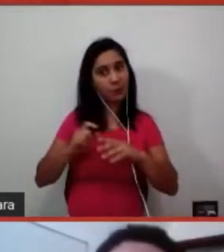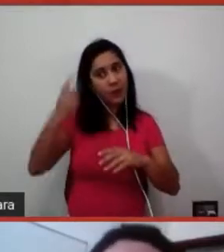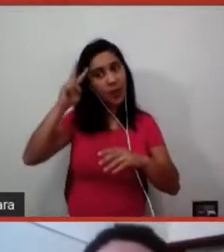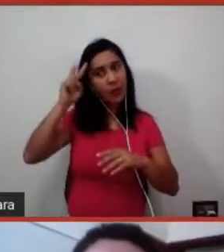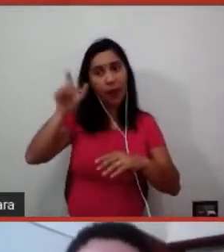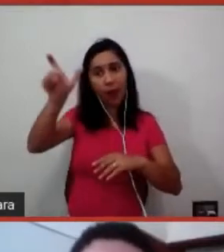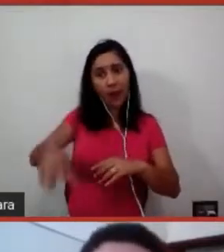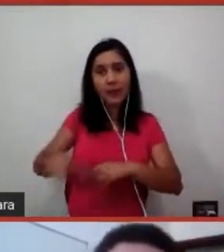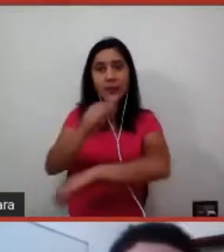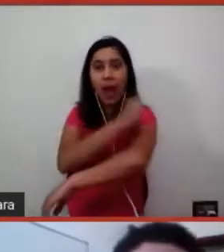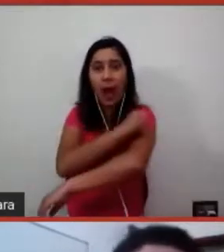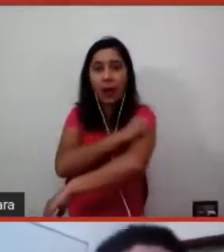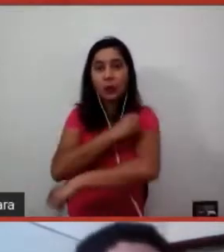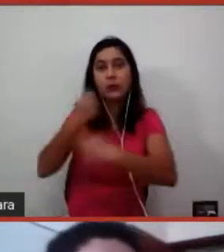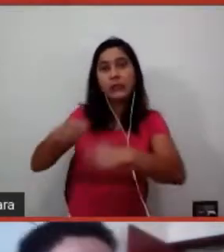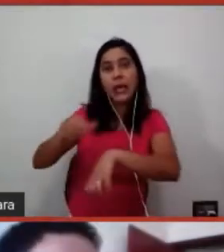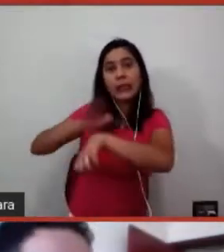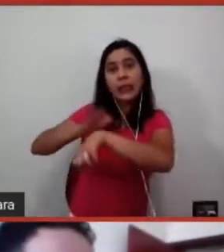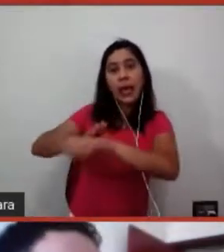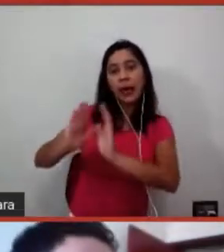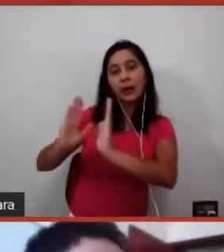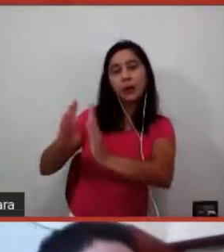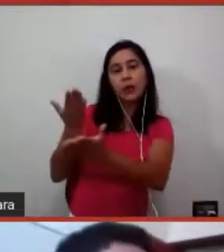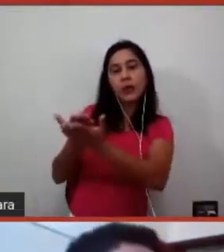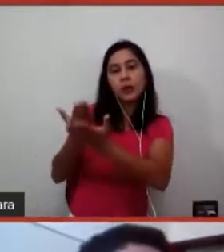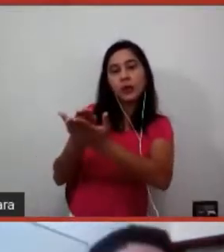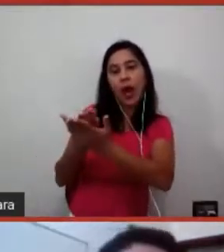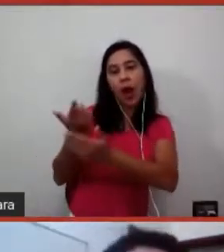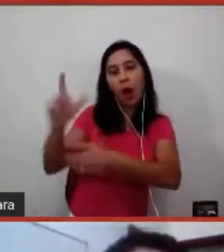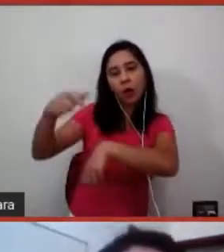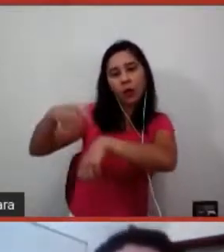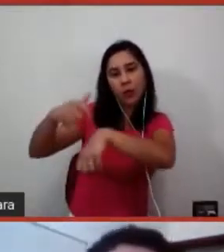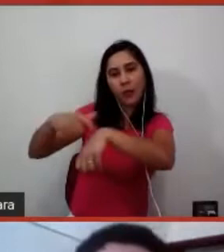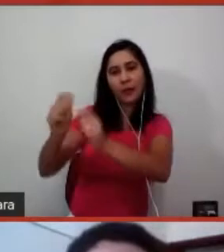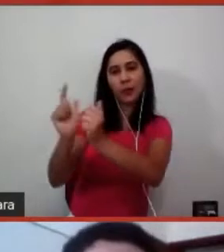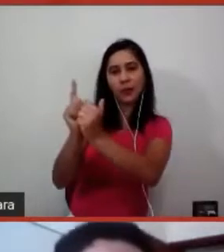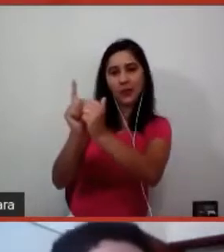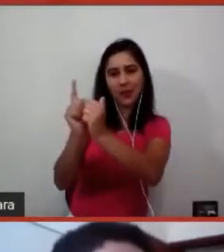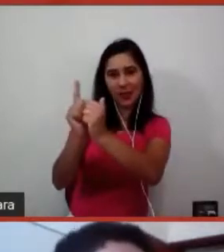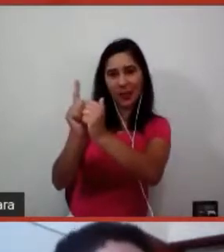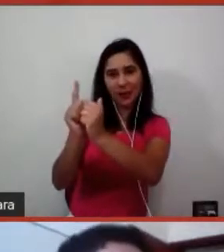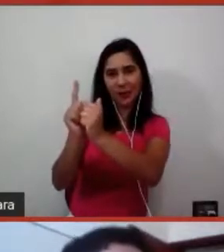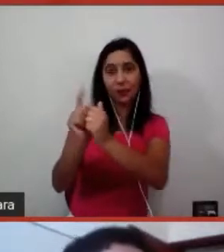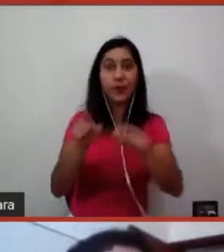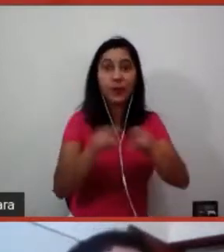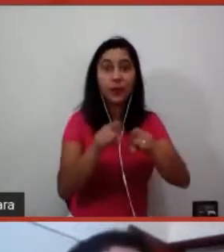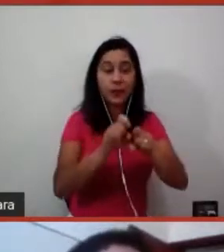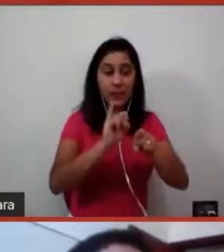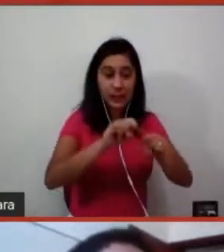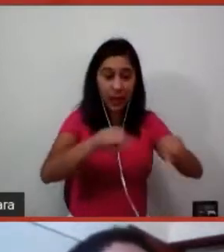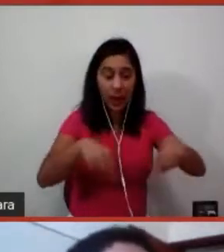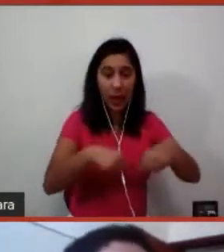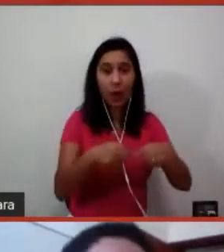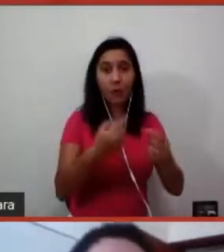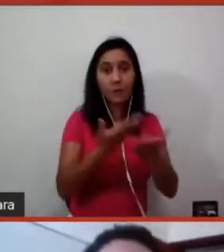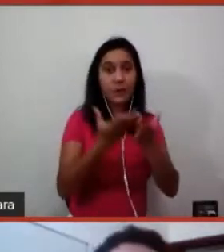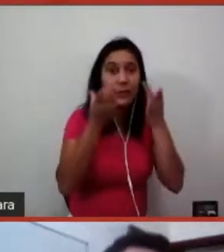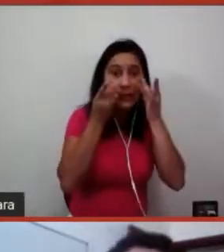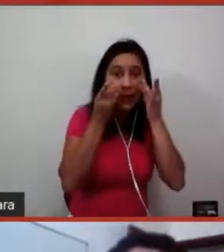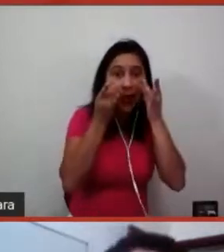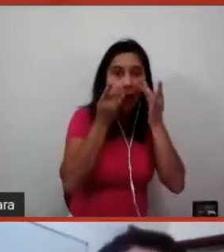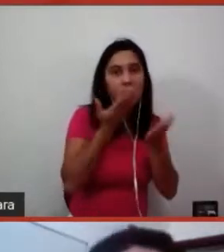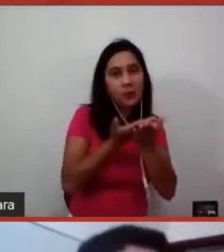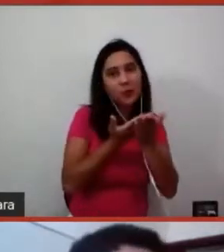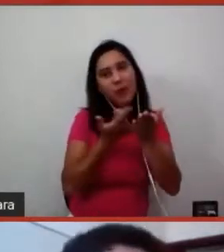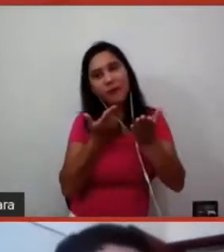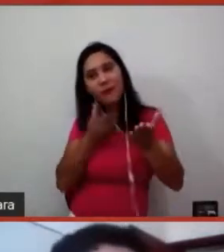estudar fora dos nossos encontros síncronos, né? E no ensino presencial, fora da sala de aula também. E aí,